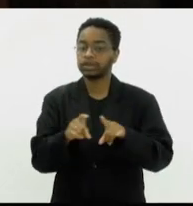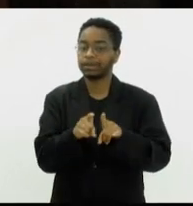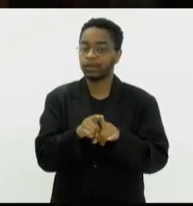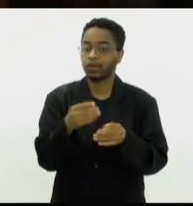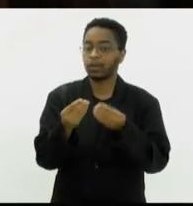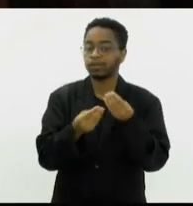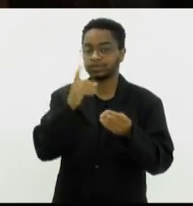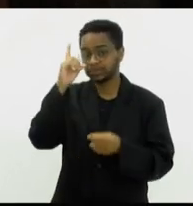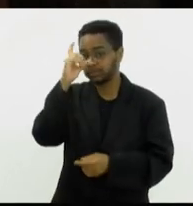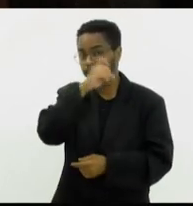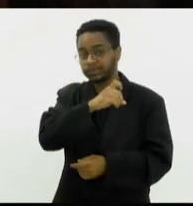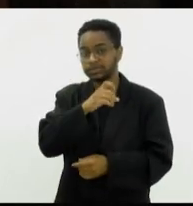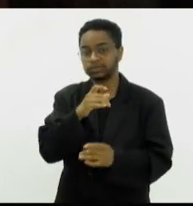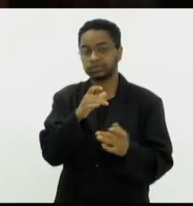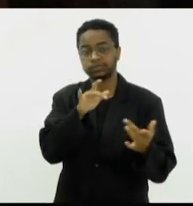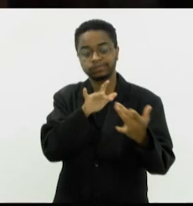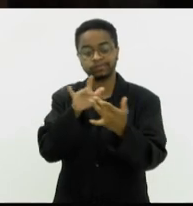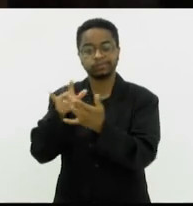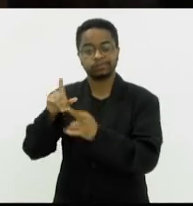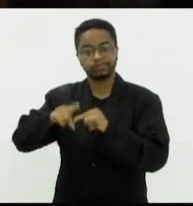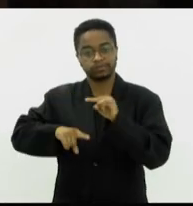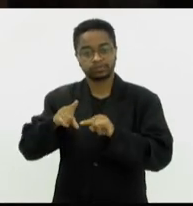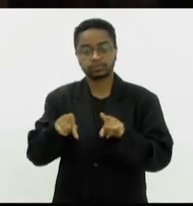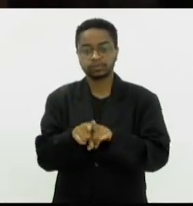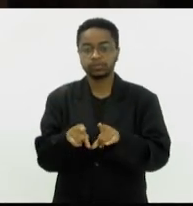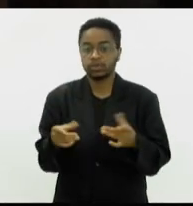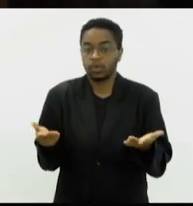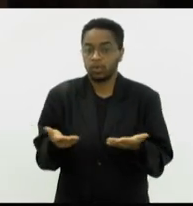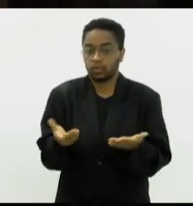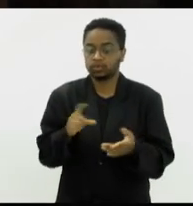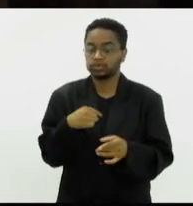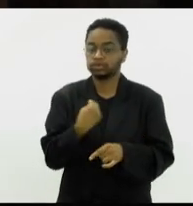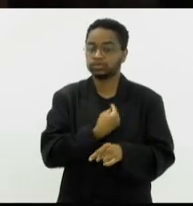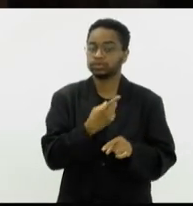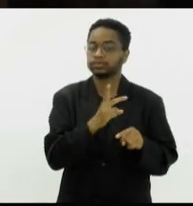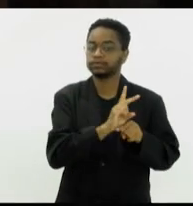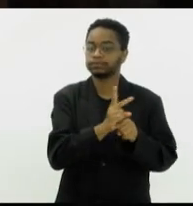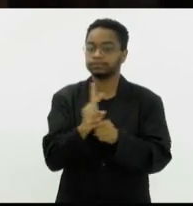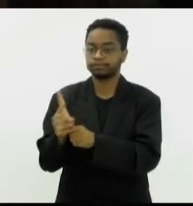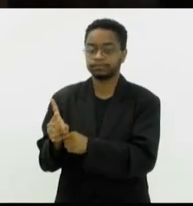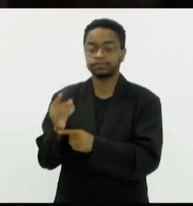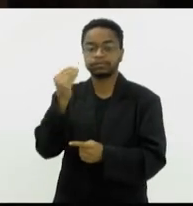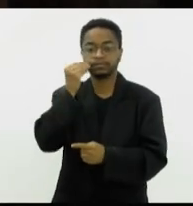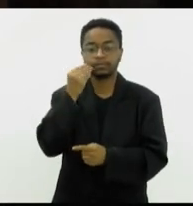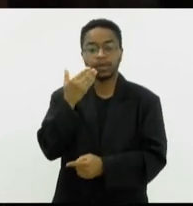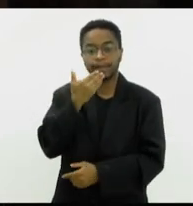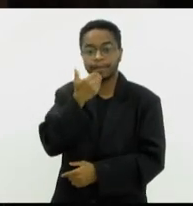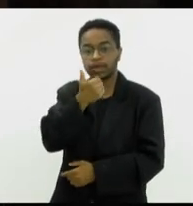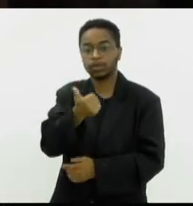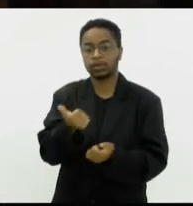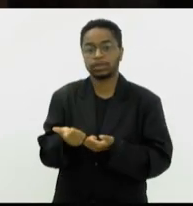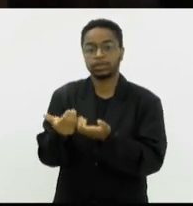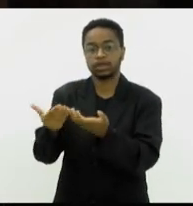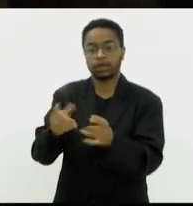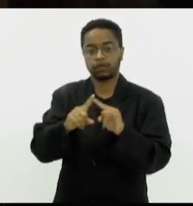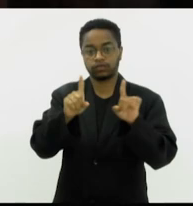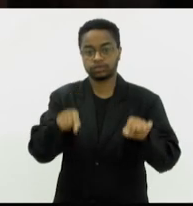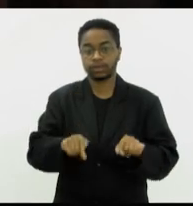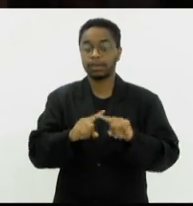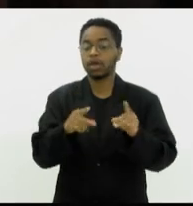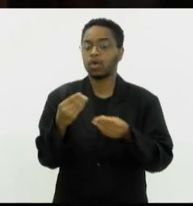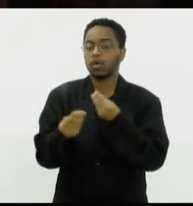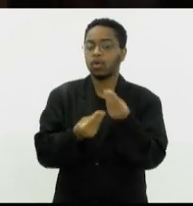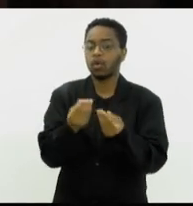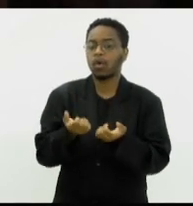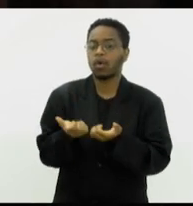acesso tá E hoje nós fomos fiscalizar para trazer melhoria ao servidor e para eu trazer melhoria pro